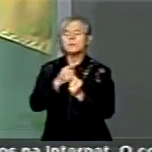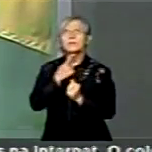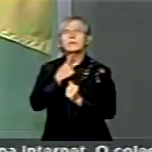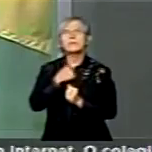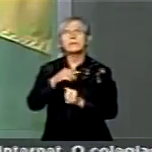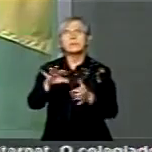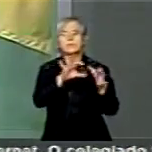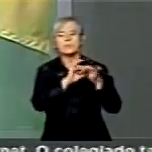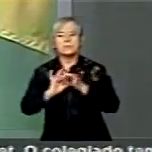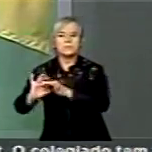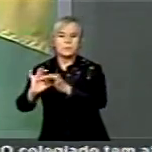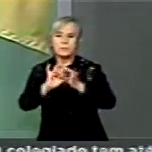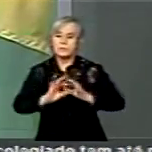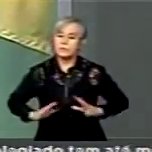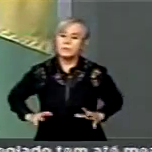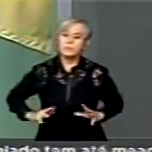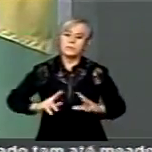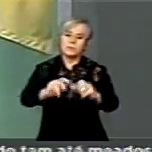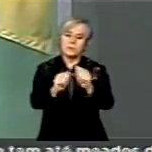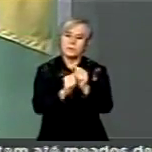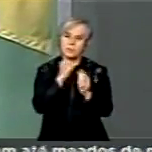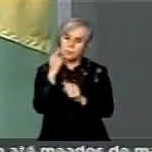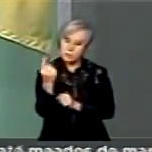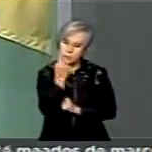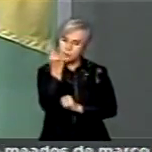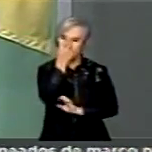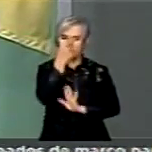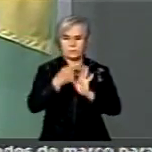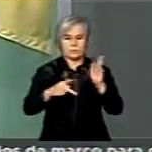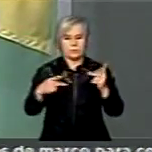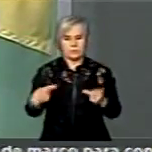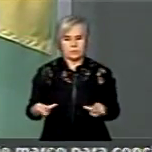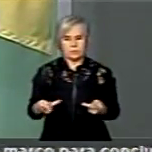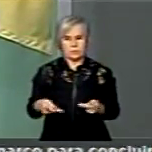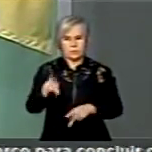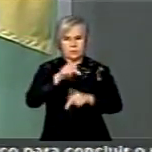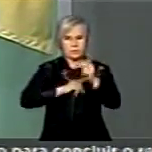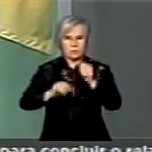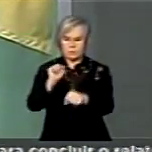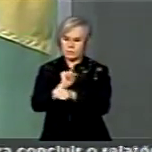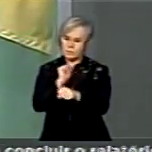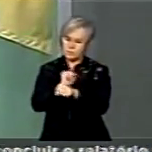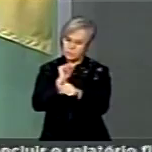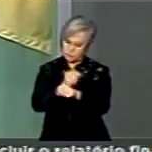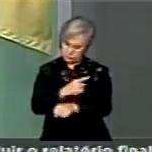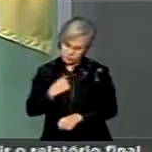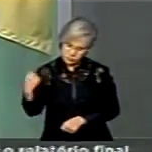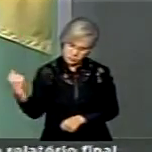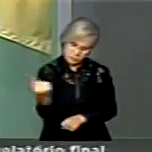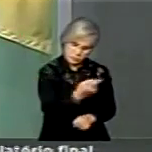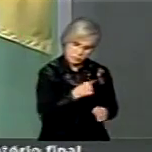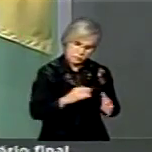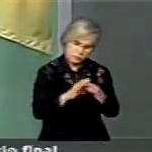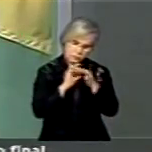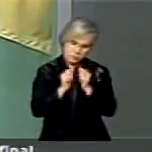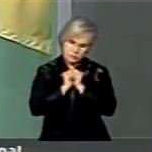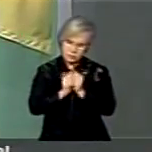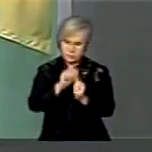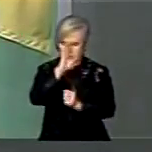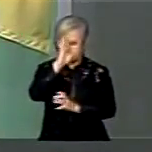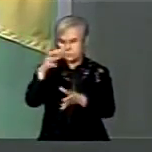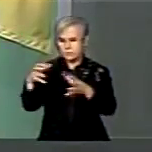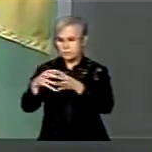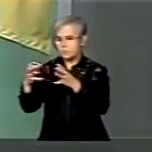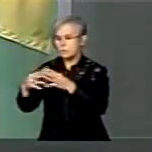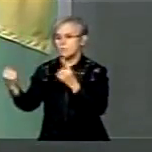de unificarmos em torno de um só projeto. O Brasil espera isso de nós. O Brasil espera isso principalmente dos partidos de